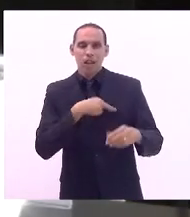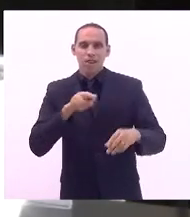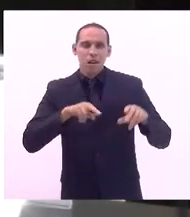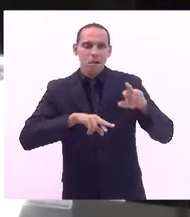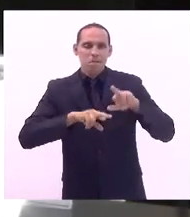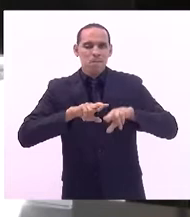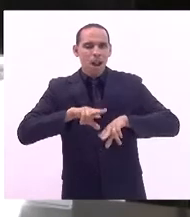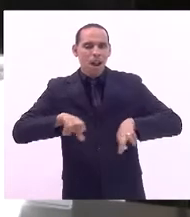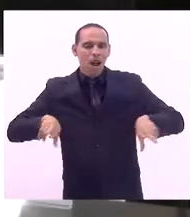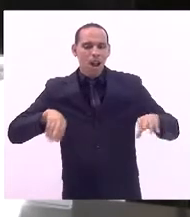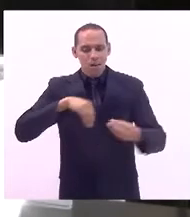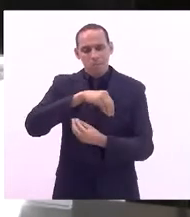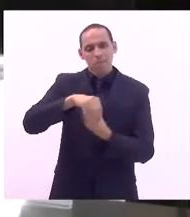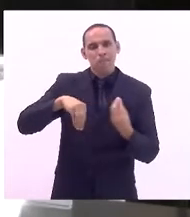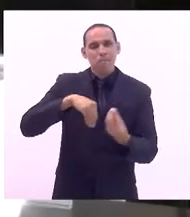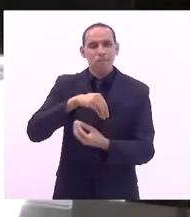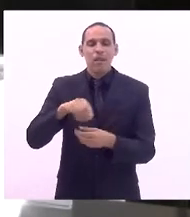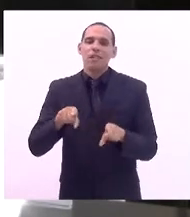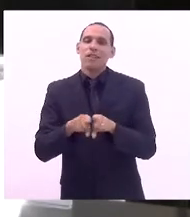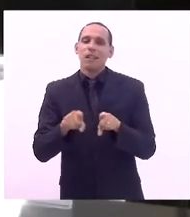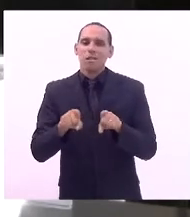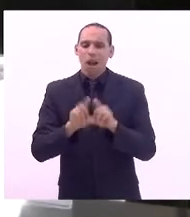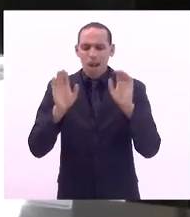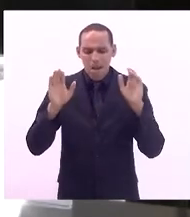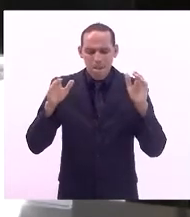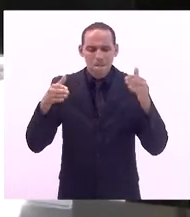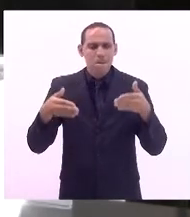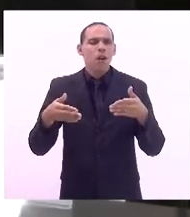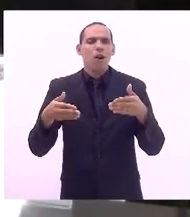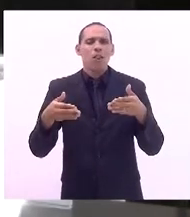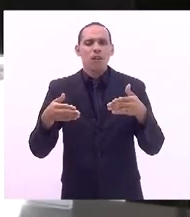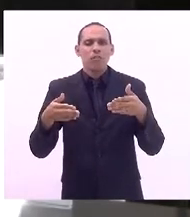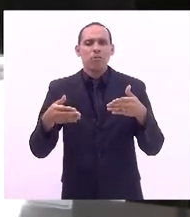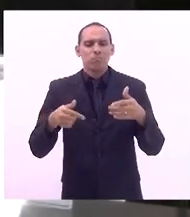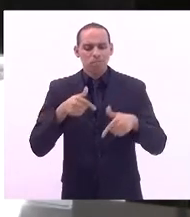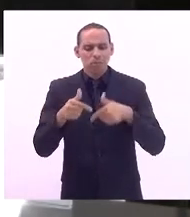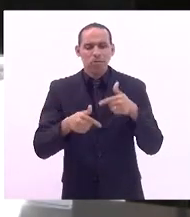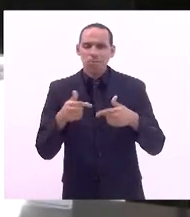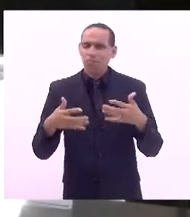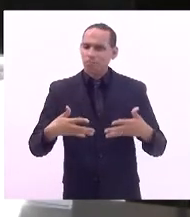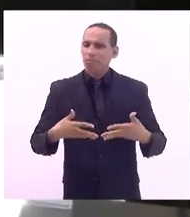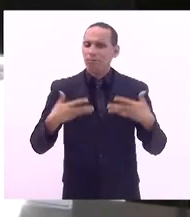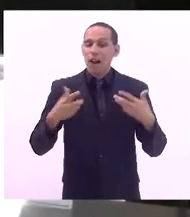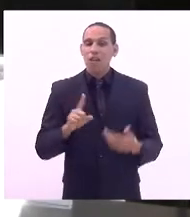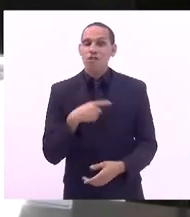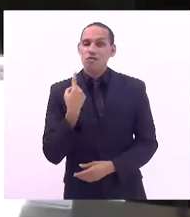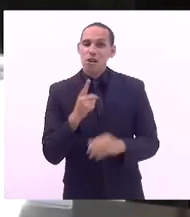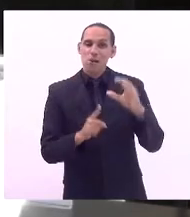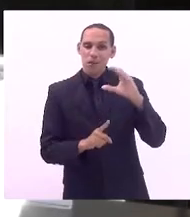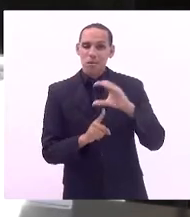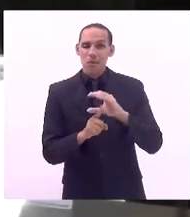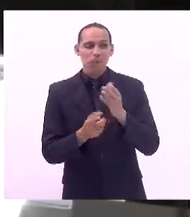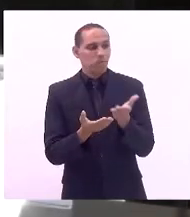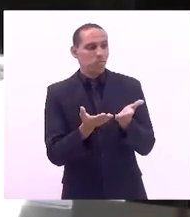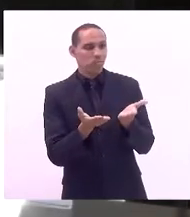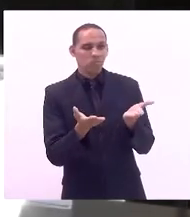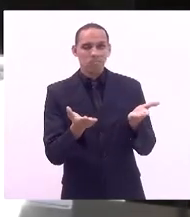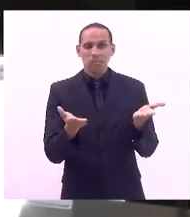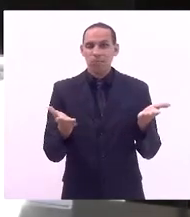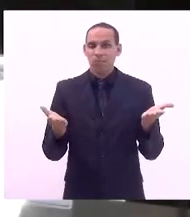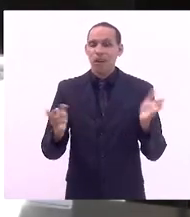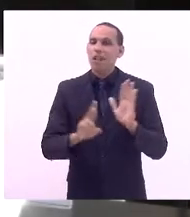que dedica a vida esse trabalho Trabalho tão nobre né E nós ficar pelas se encontra aqui também